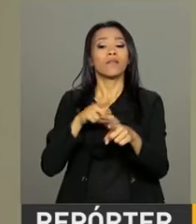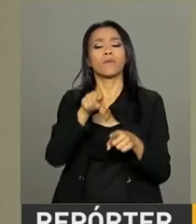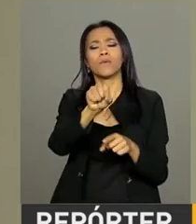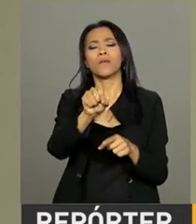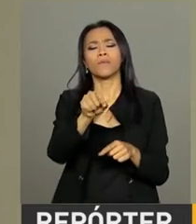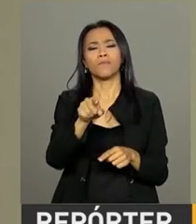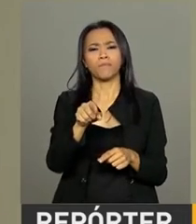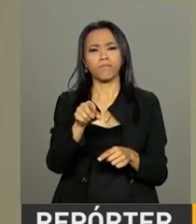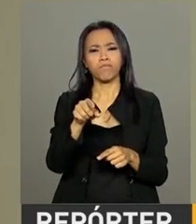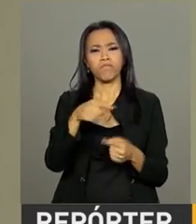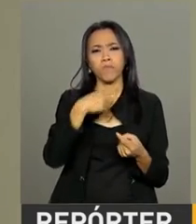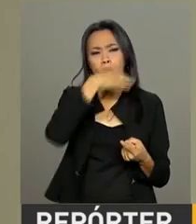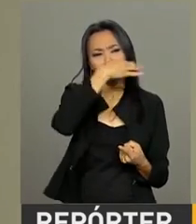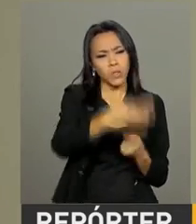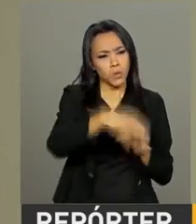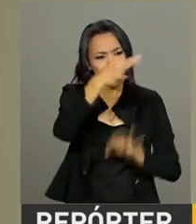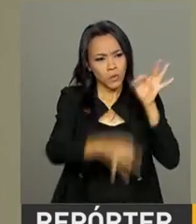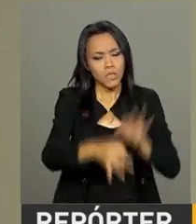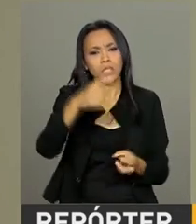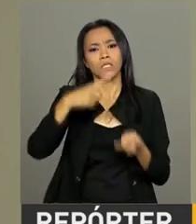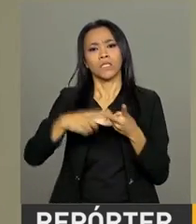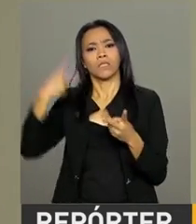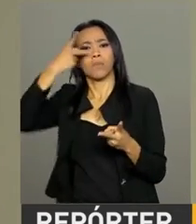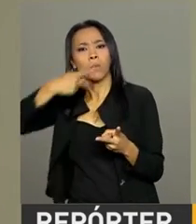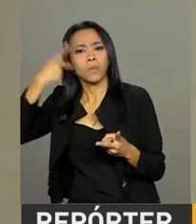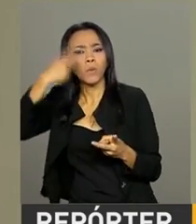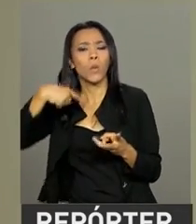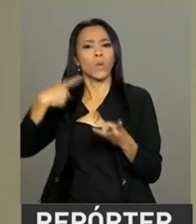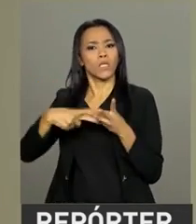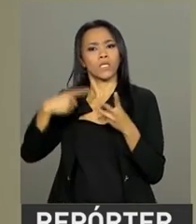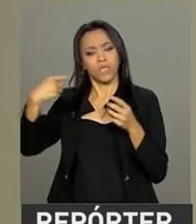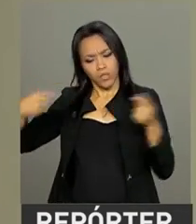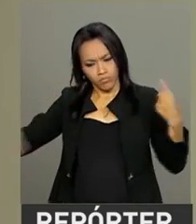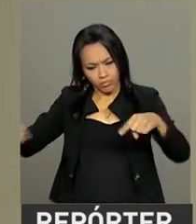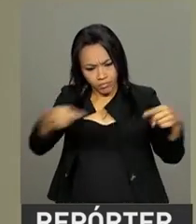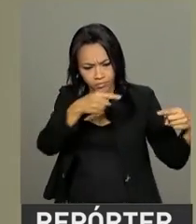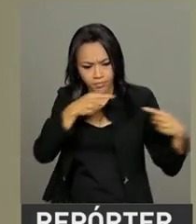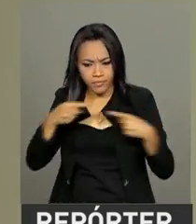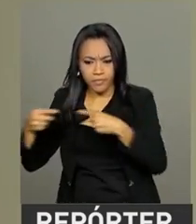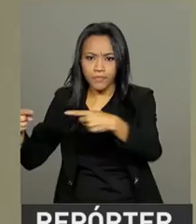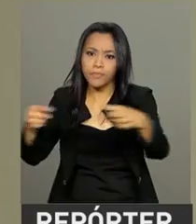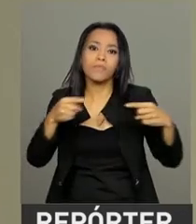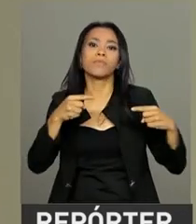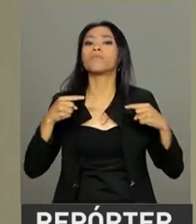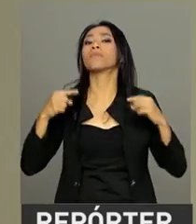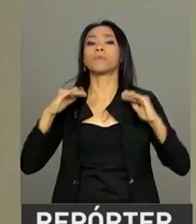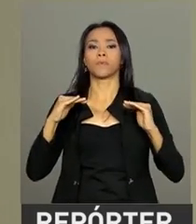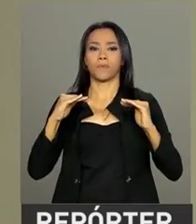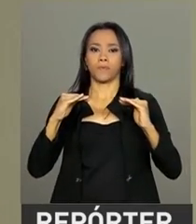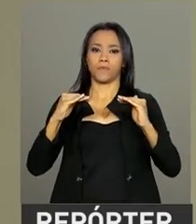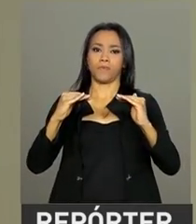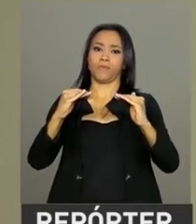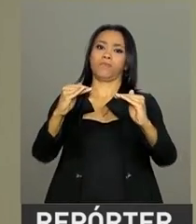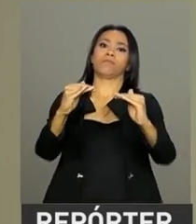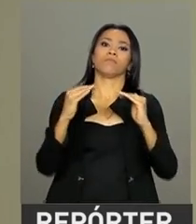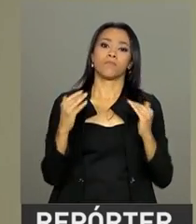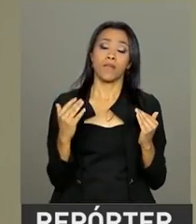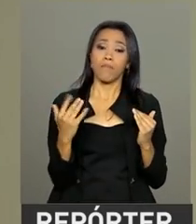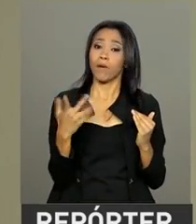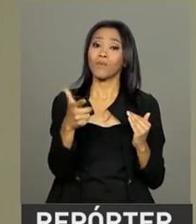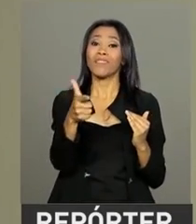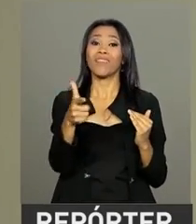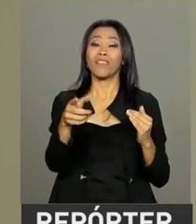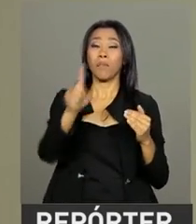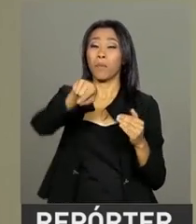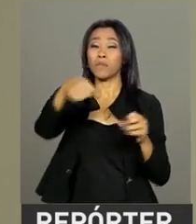políticos, juízes, promotores. Claro que tem que ser uma coisa progressiva, para não haver descontinuidade nem quebra